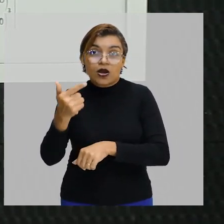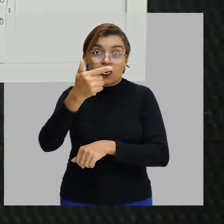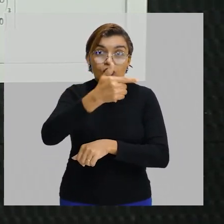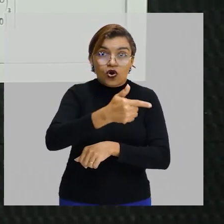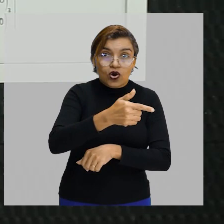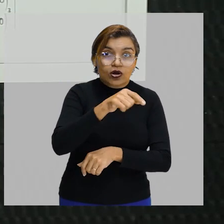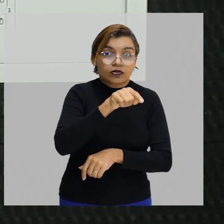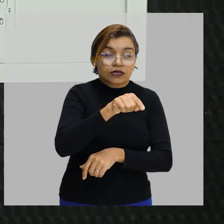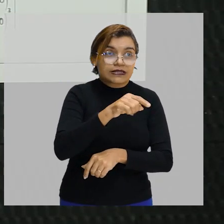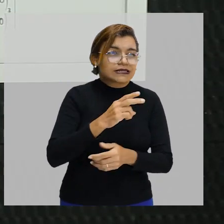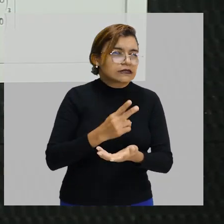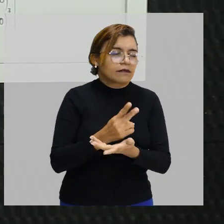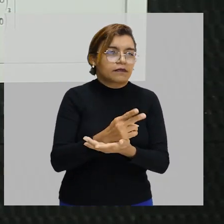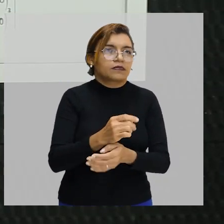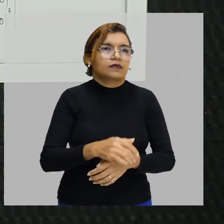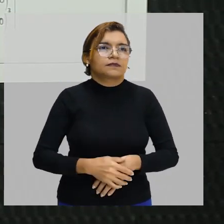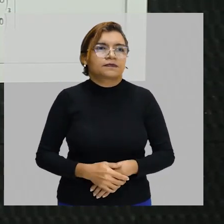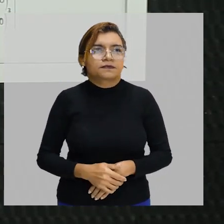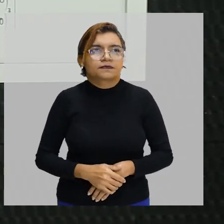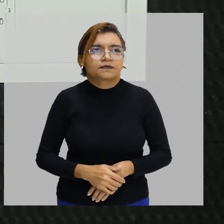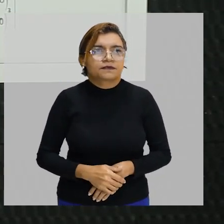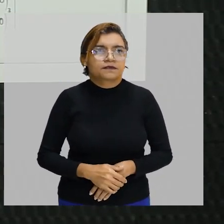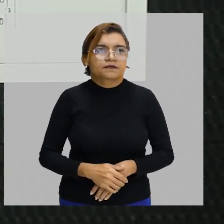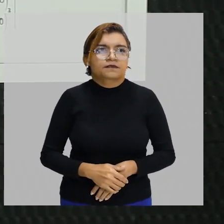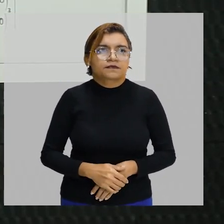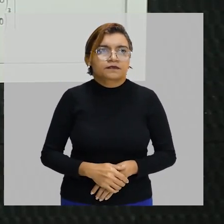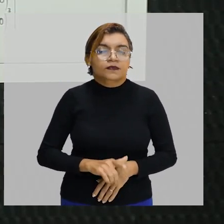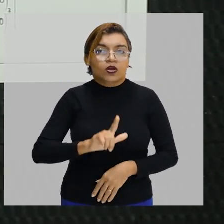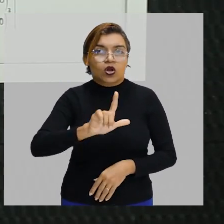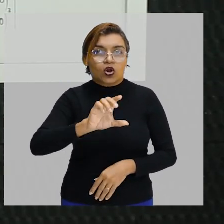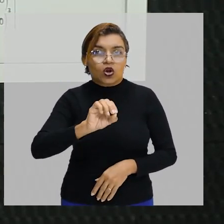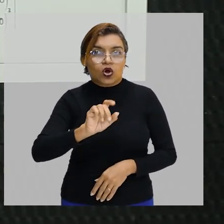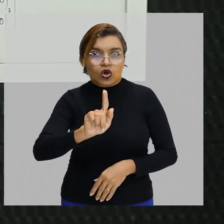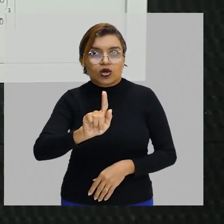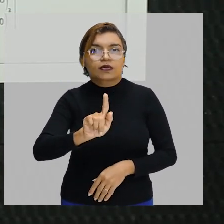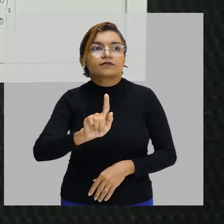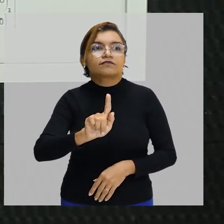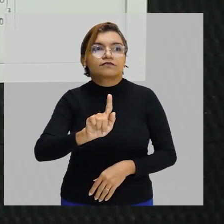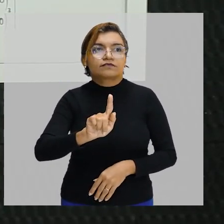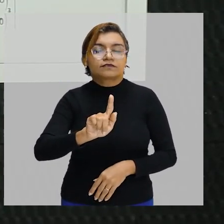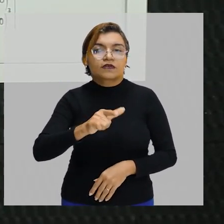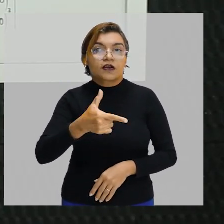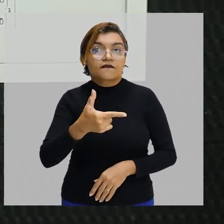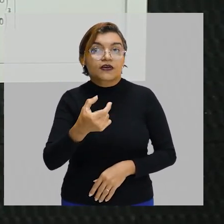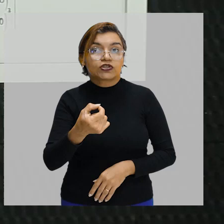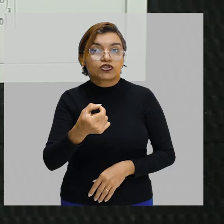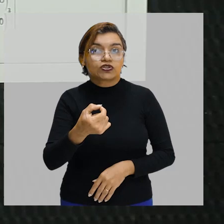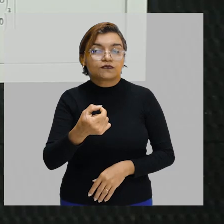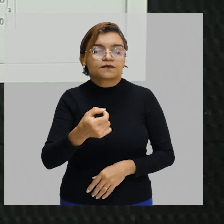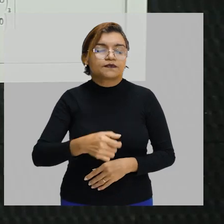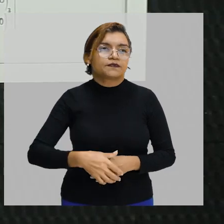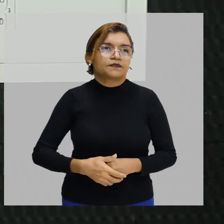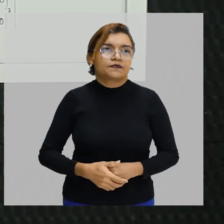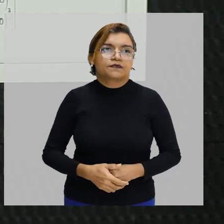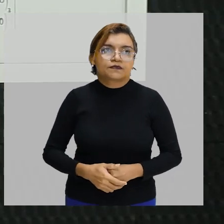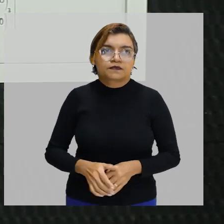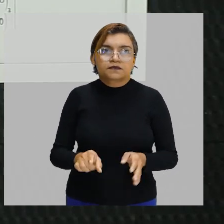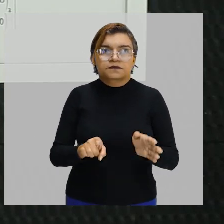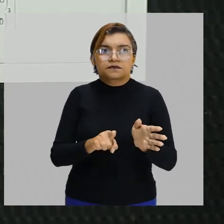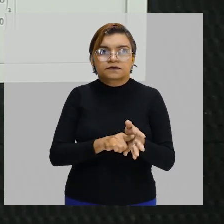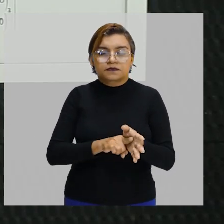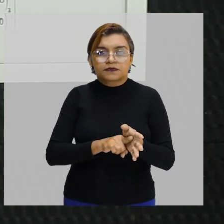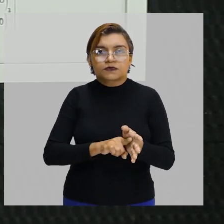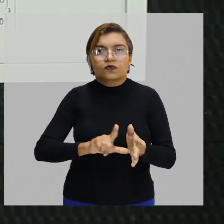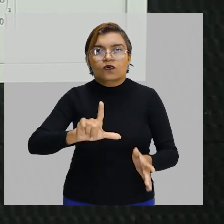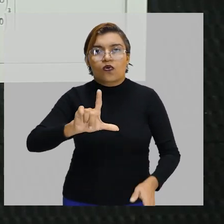determinante vai ser dado por quem? Vai ser o log de 20 menos o log